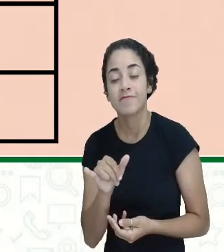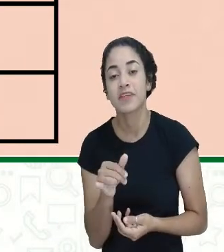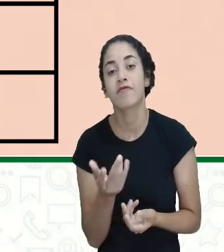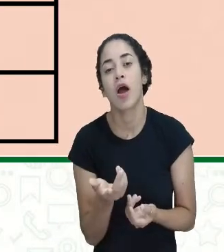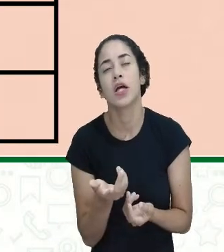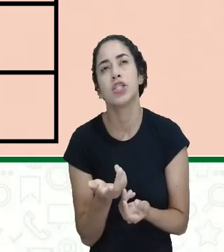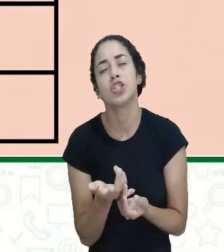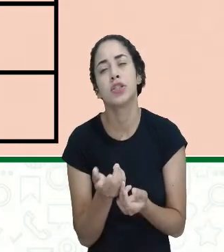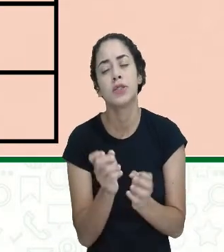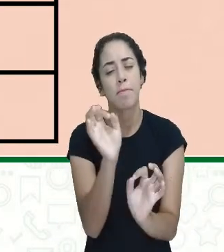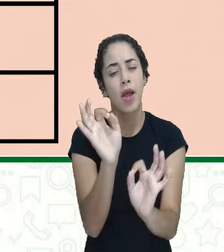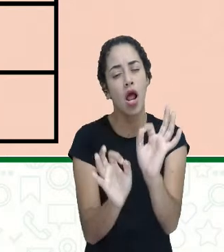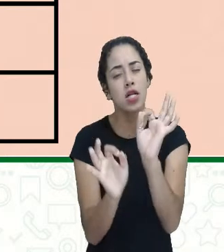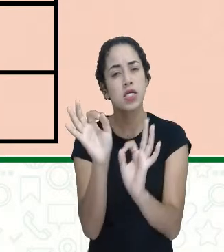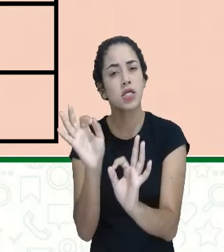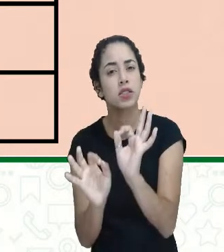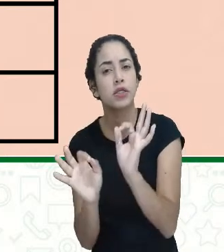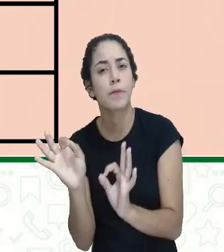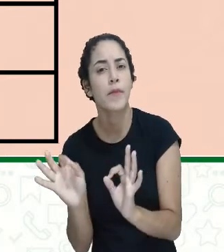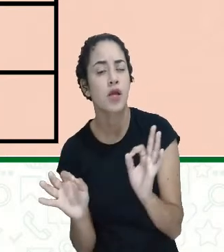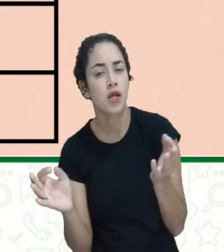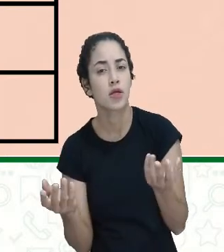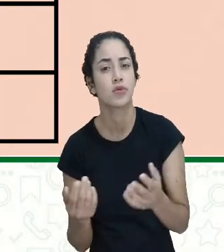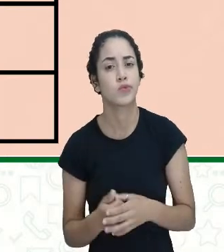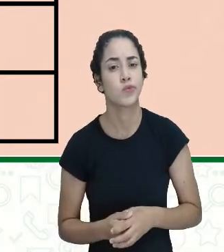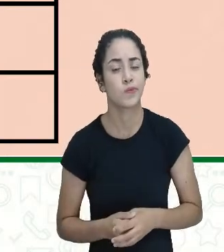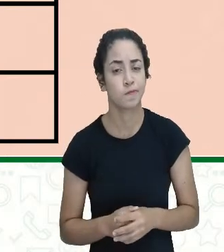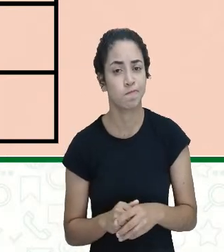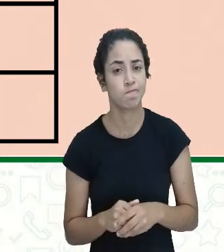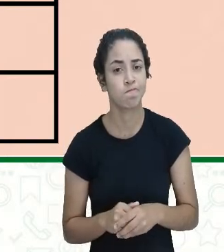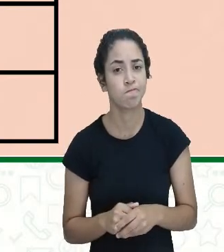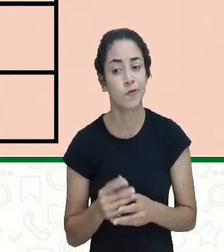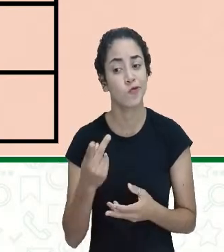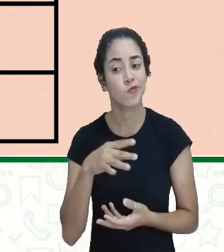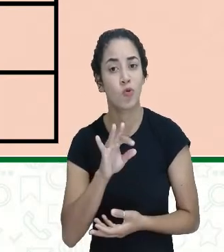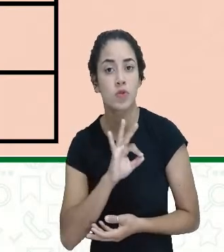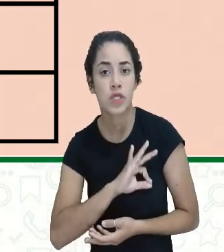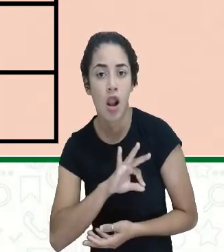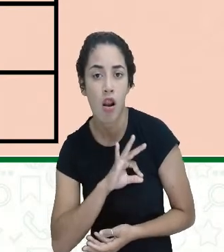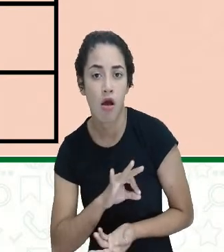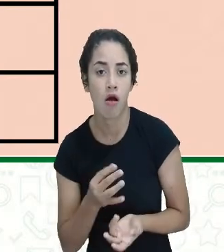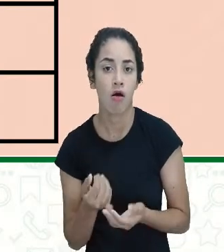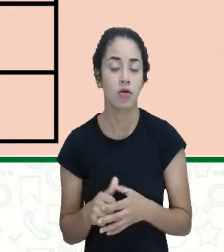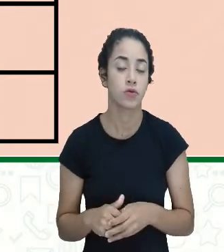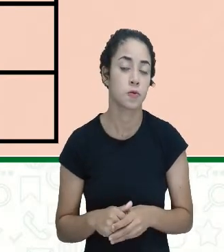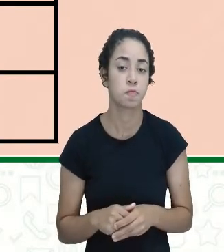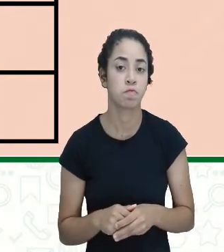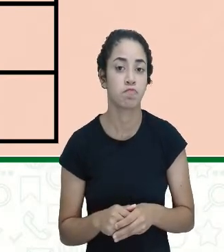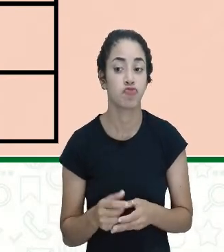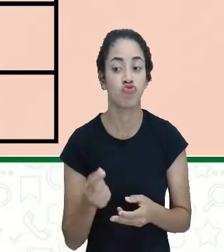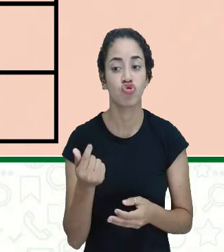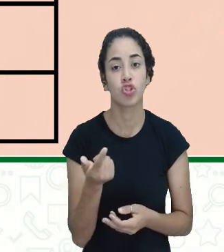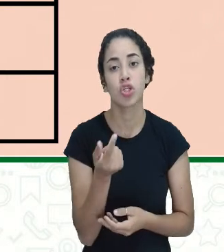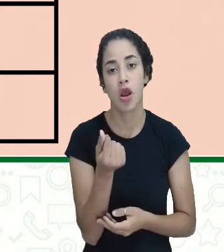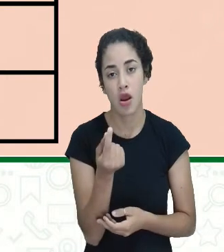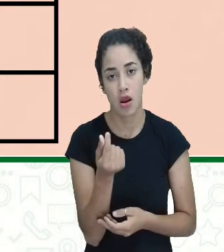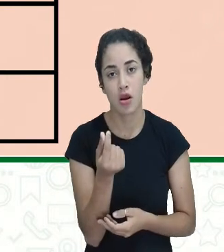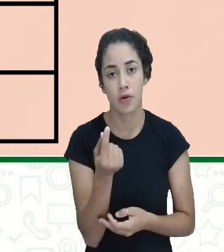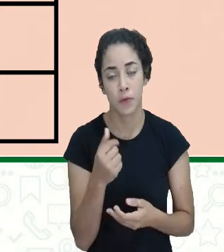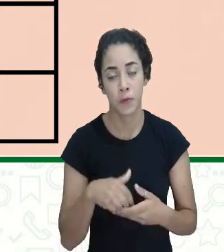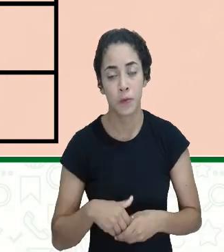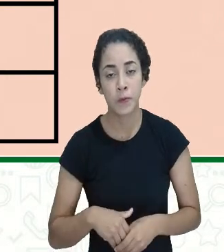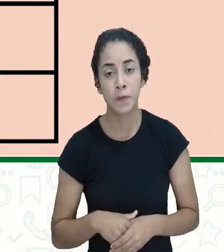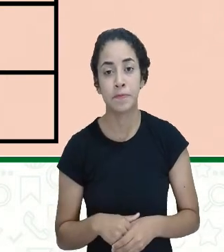um planejamento do seu salário, do seu rendimento, não é